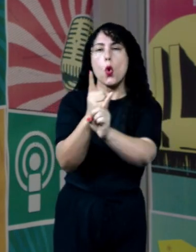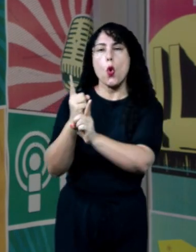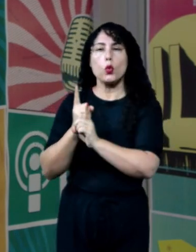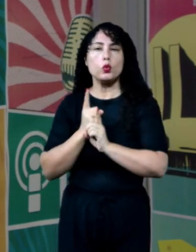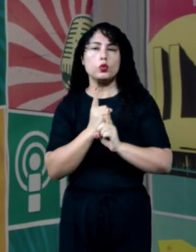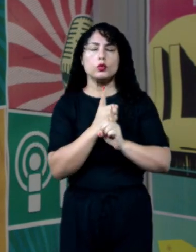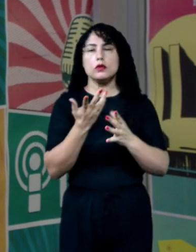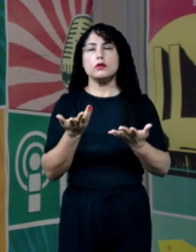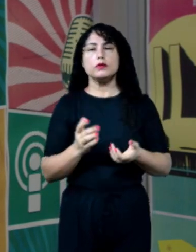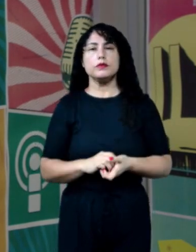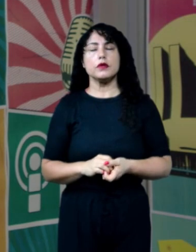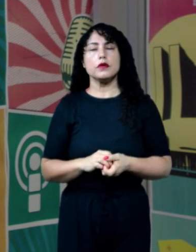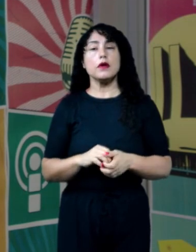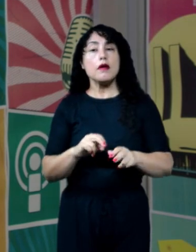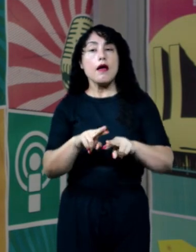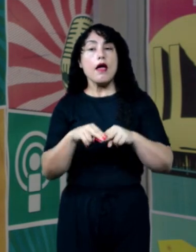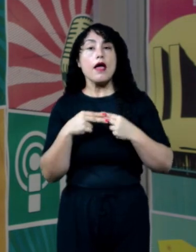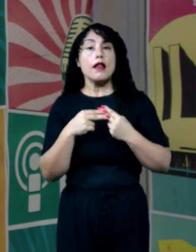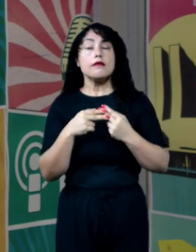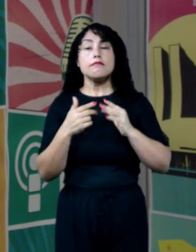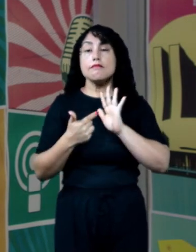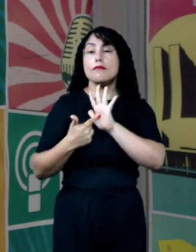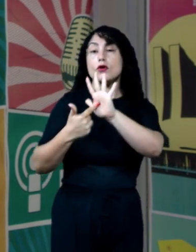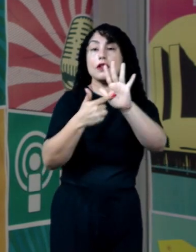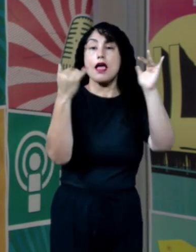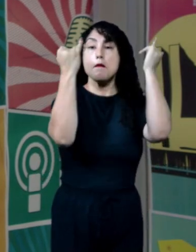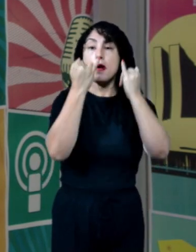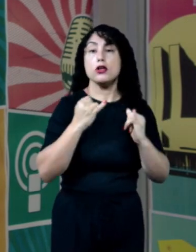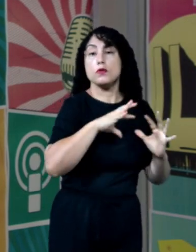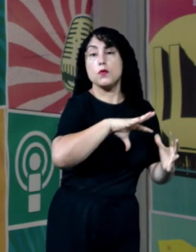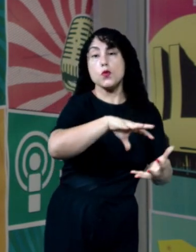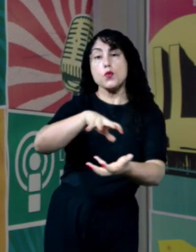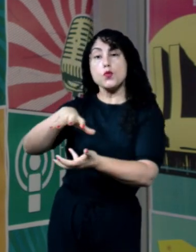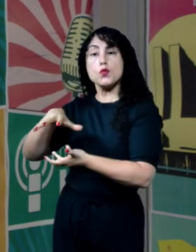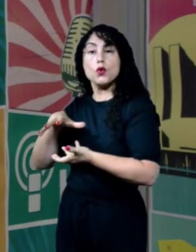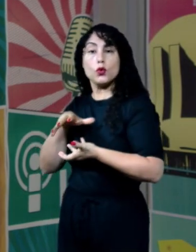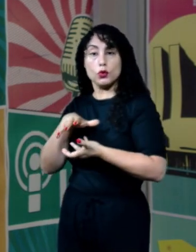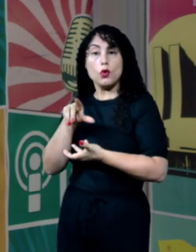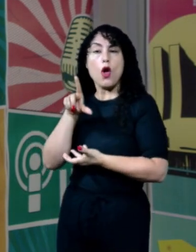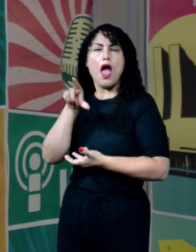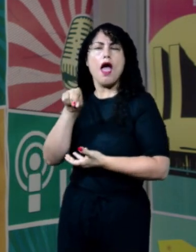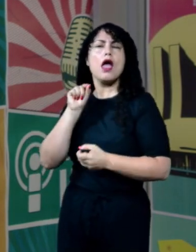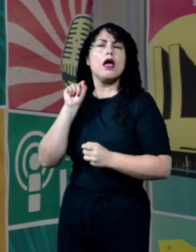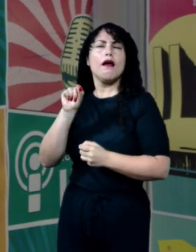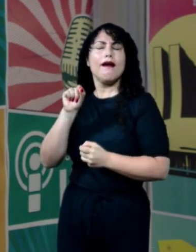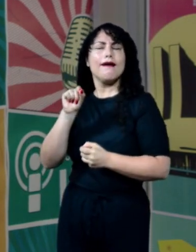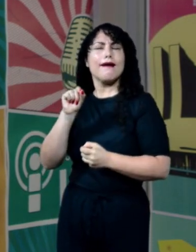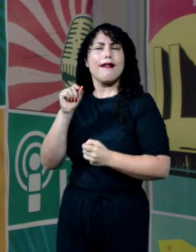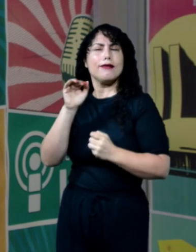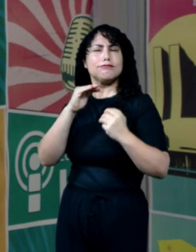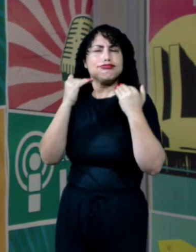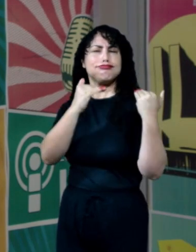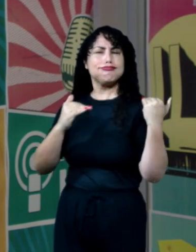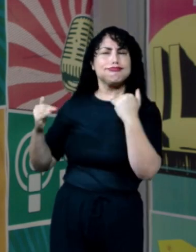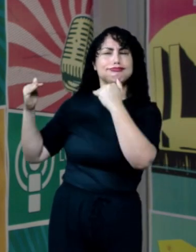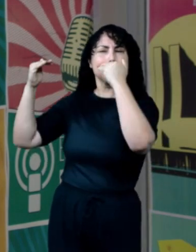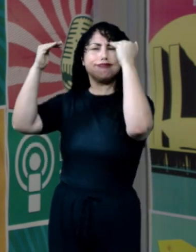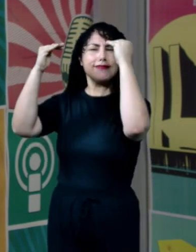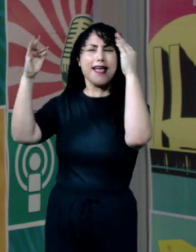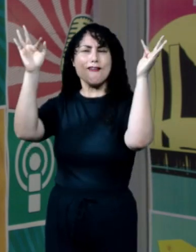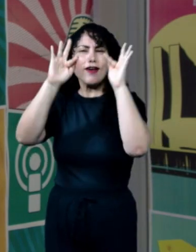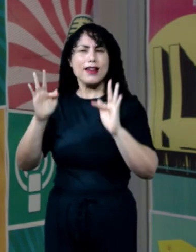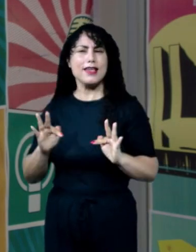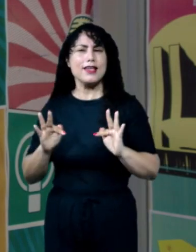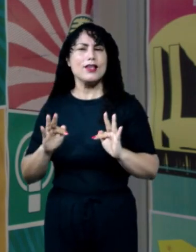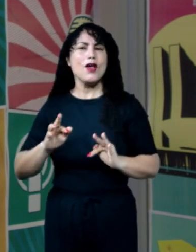isso, elas querem passar uma imagem para o mundo de que elas são bem-sucedidas, de que elas são felizes, né? Não é isso que a